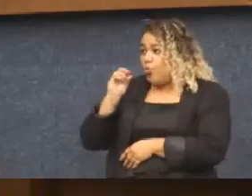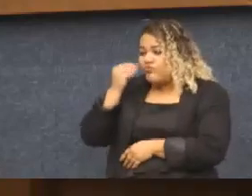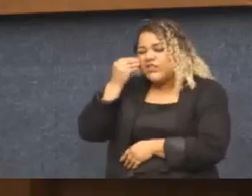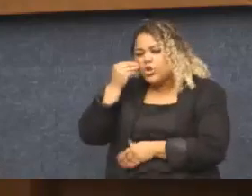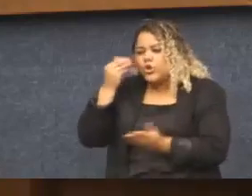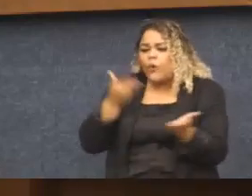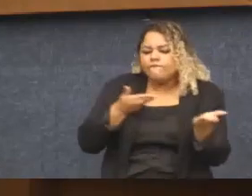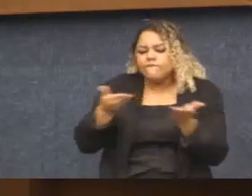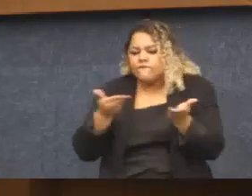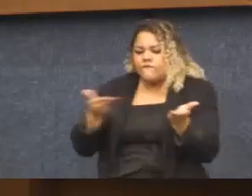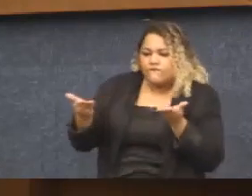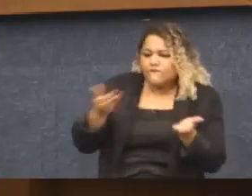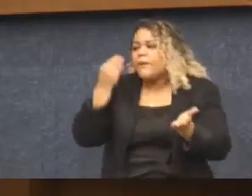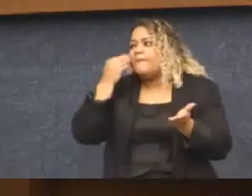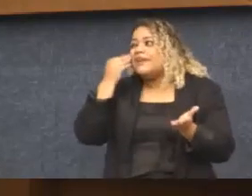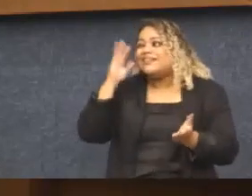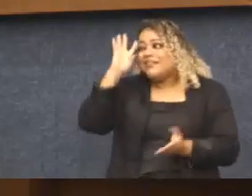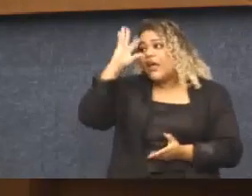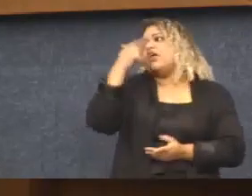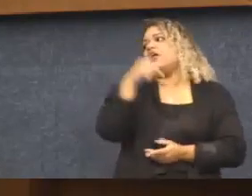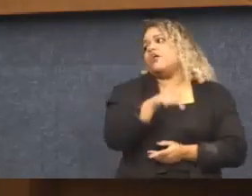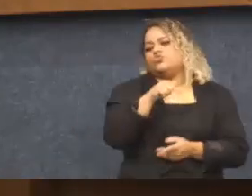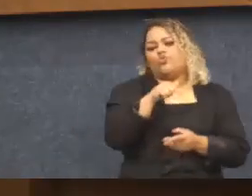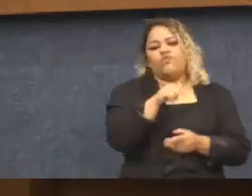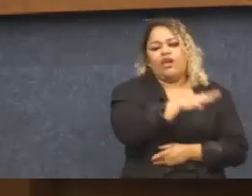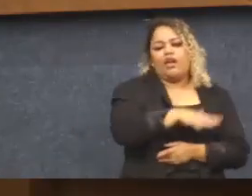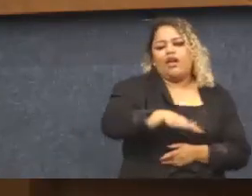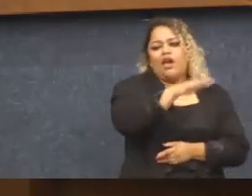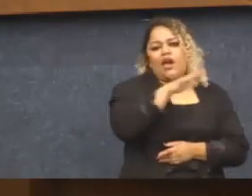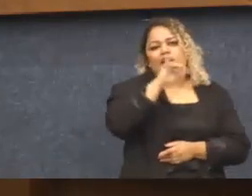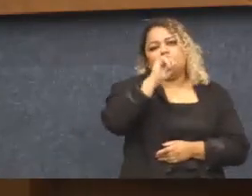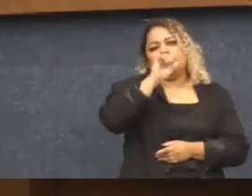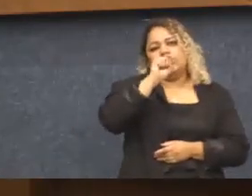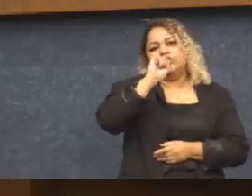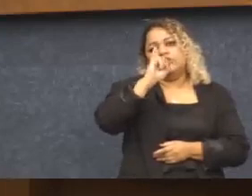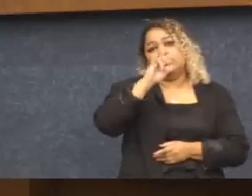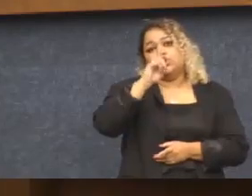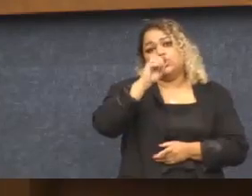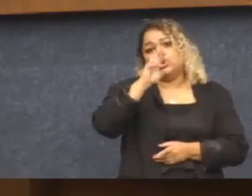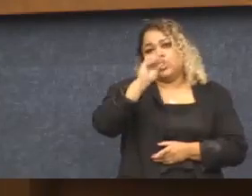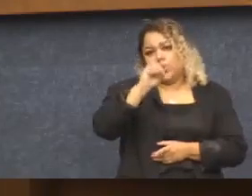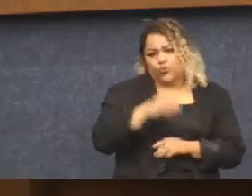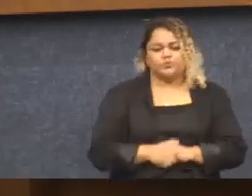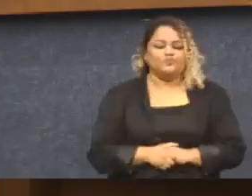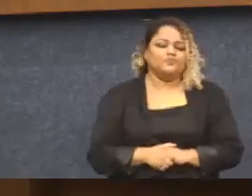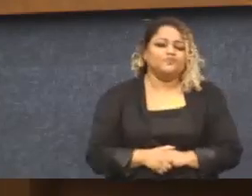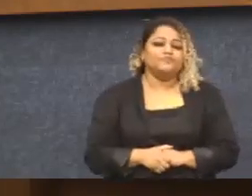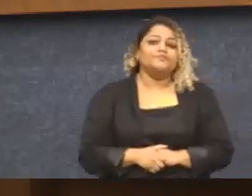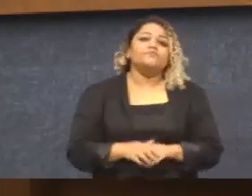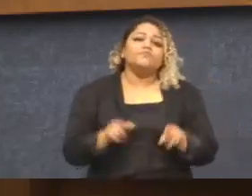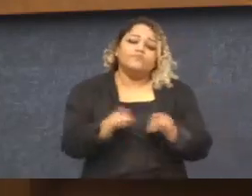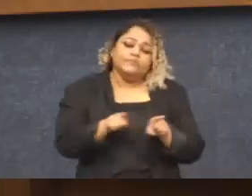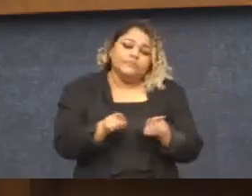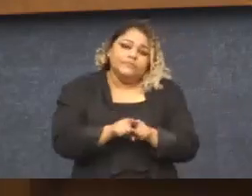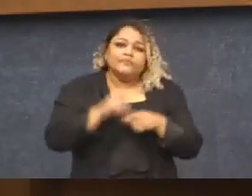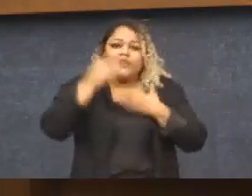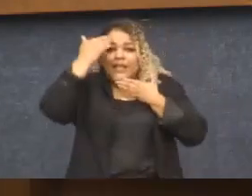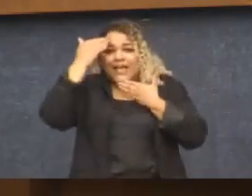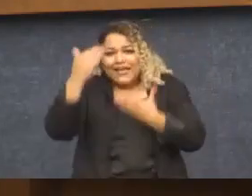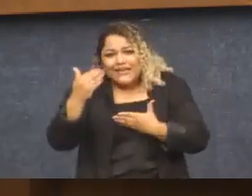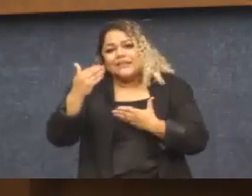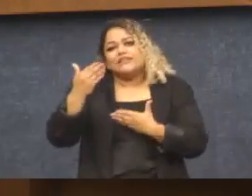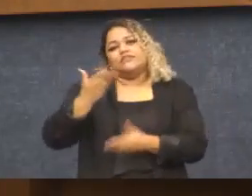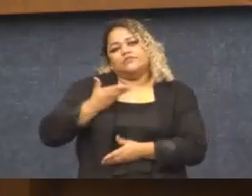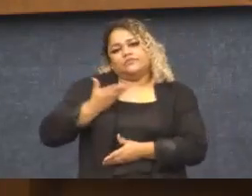resolver a questão fundiária da ocupação Isidora. E, por fim, presidente, agradecer aqui aos colegas a criação das duas